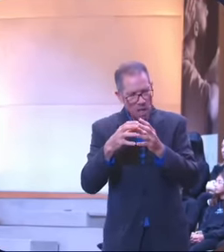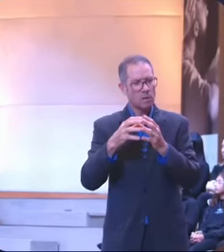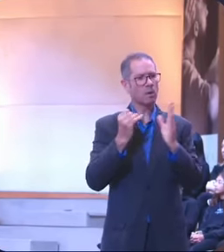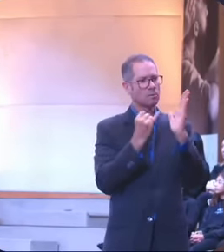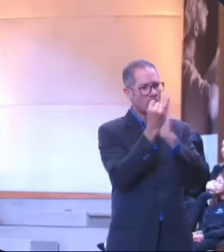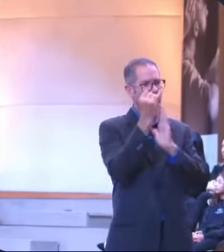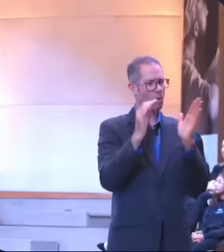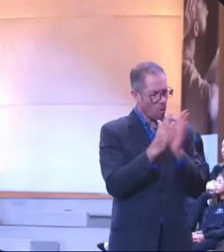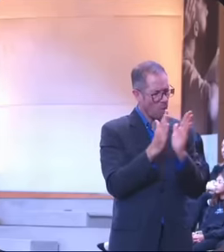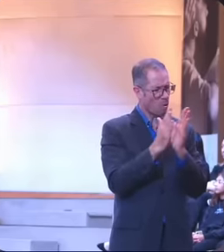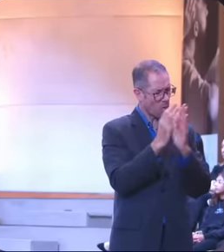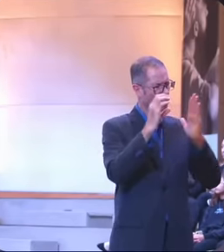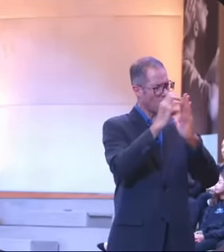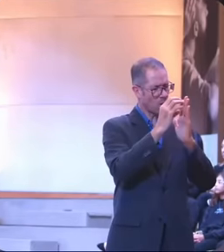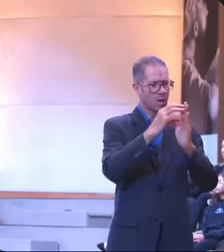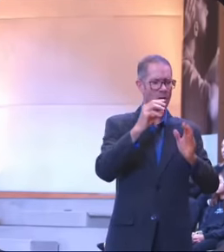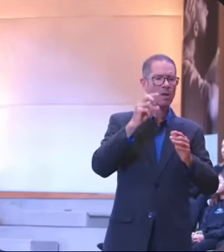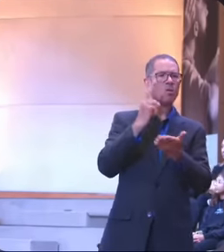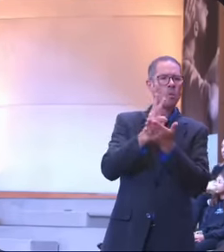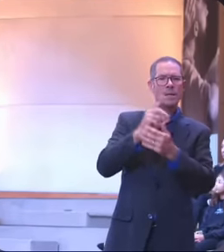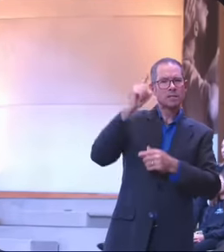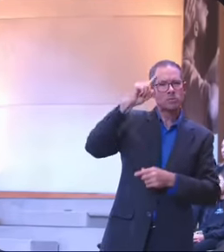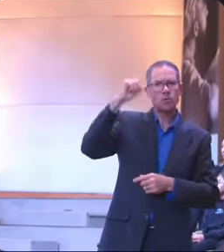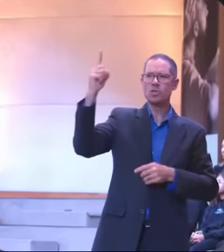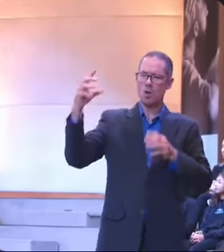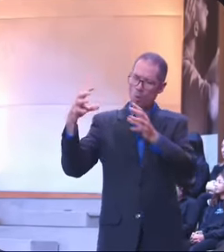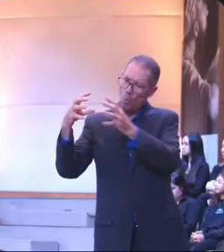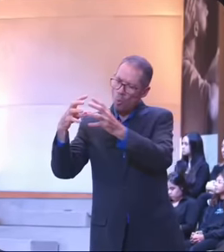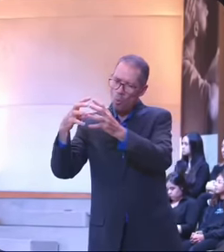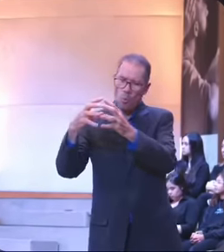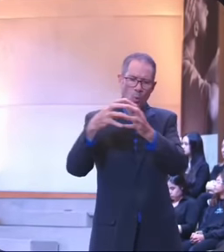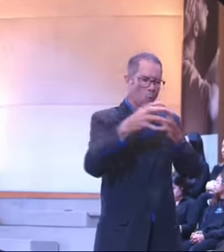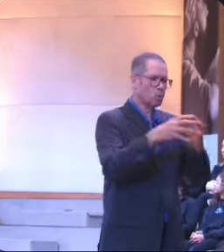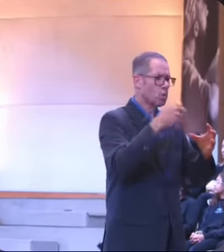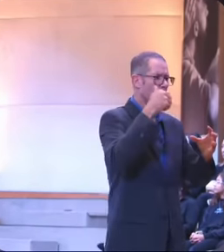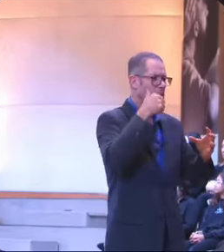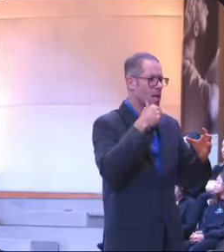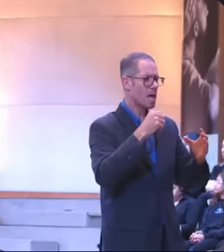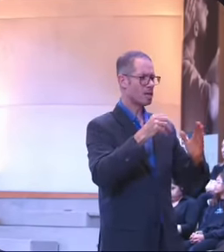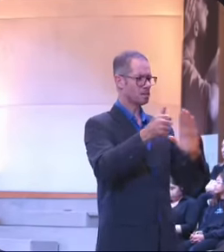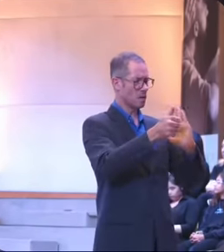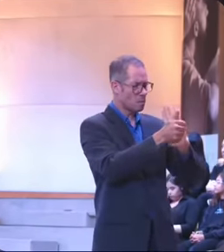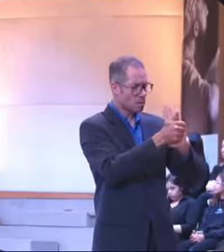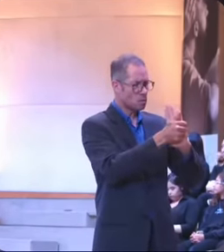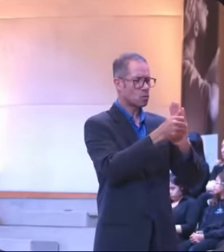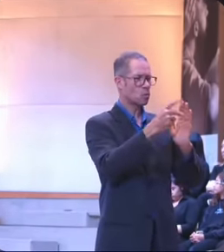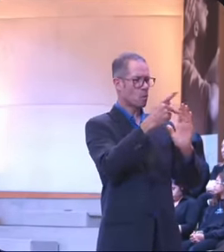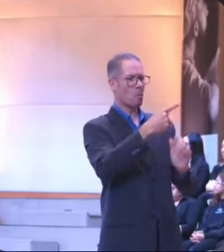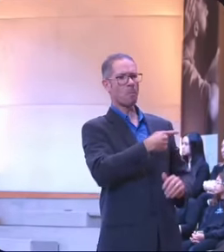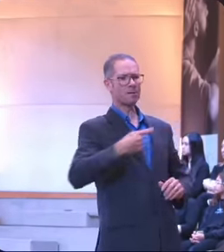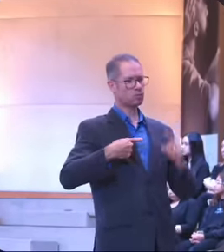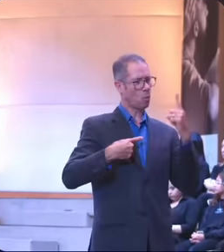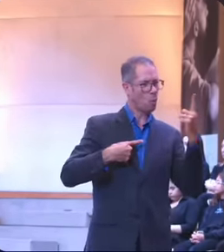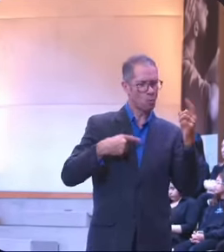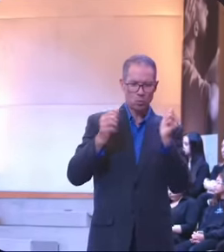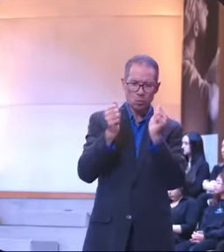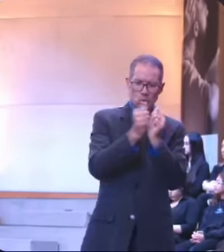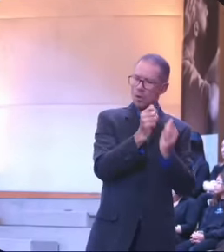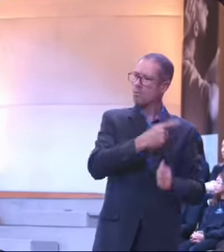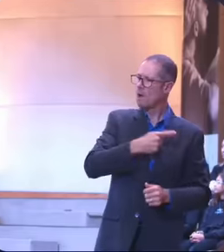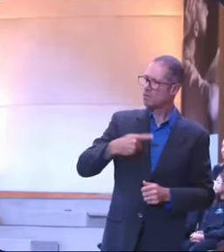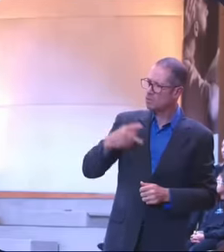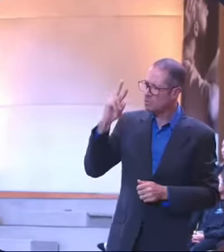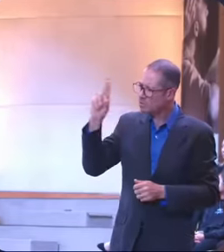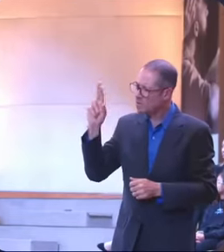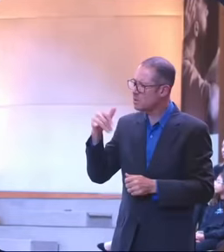Algumas horas depois, naquele mesmo dia, chegou um grupo de mulheres da nossa igreja, acompanhado de um pastor da igreja, e disseram assim: pastor, o senhor está